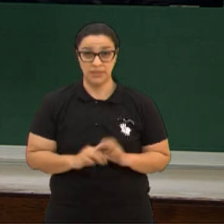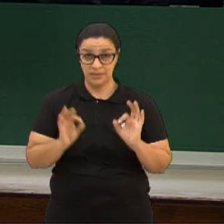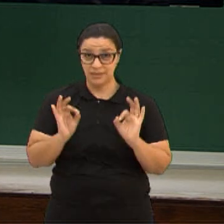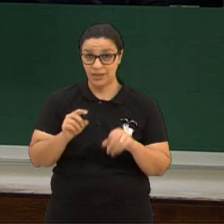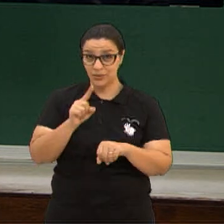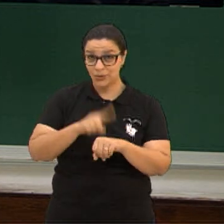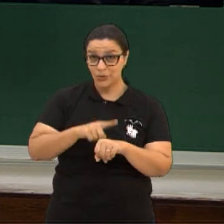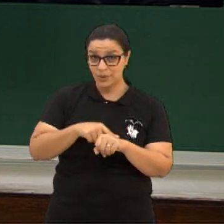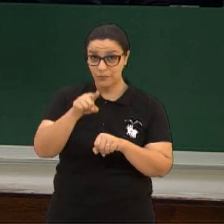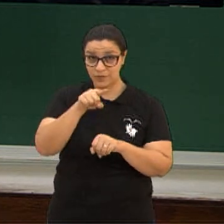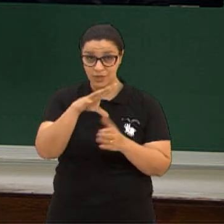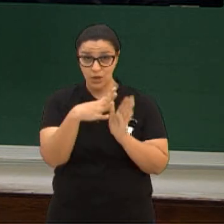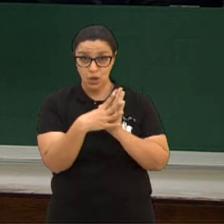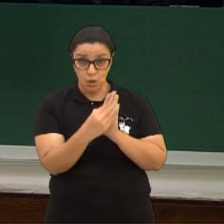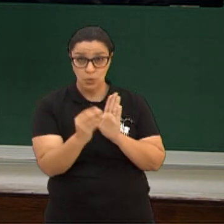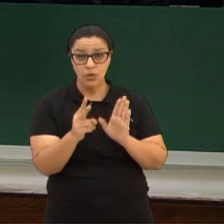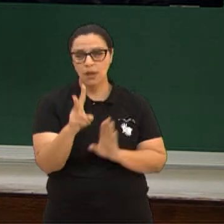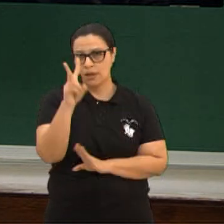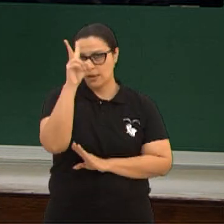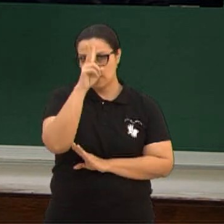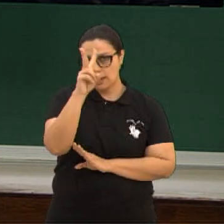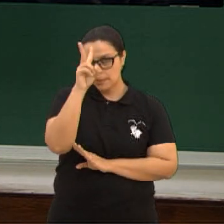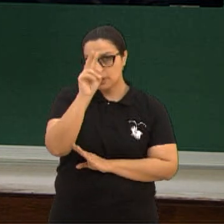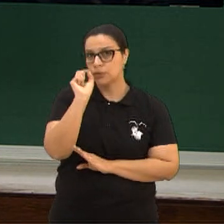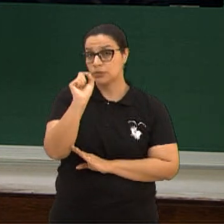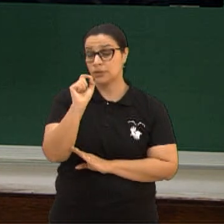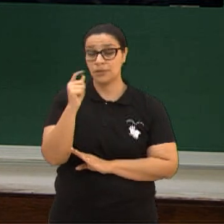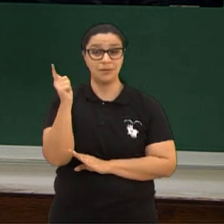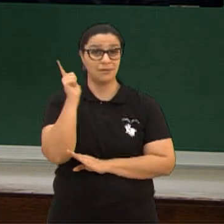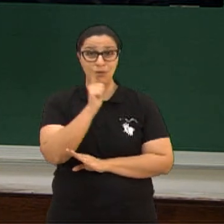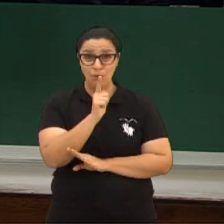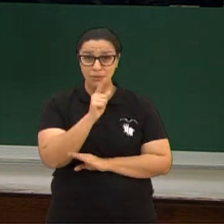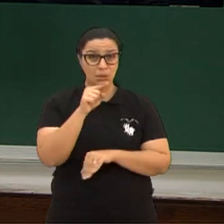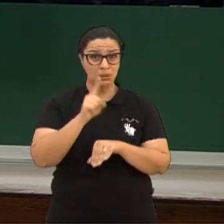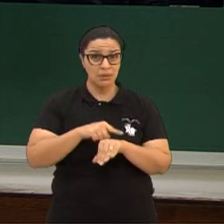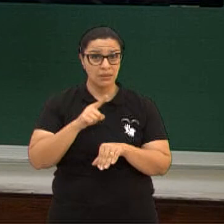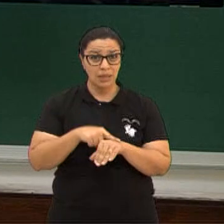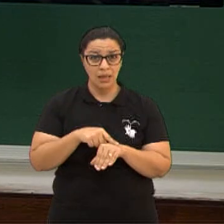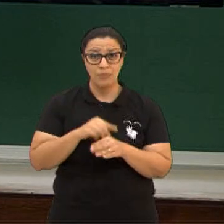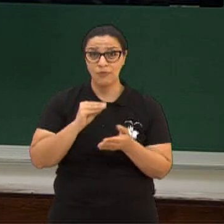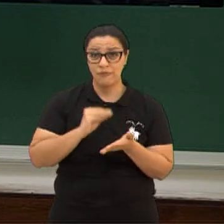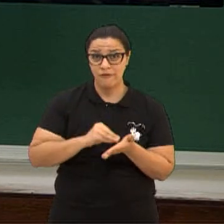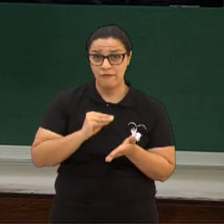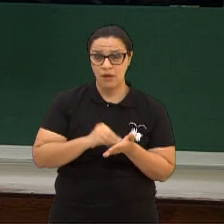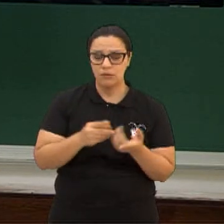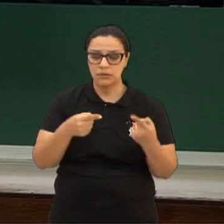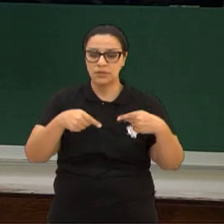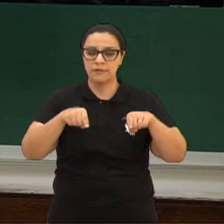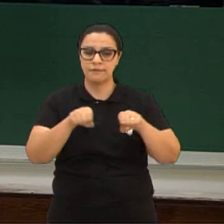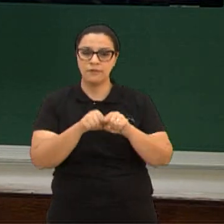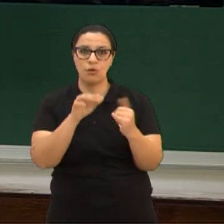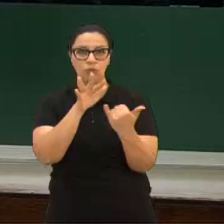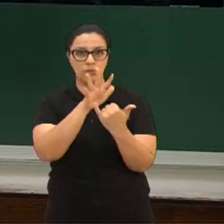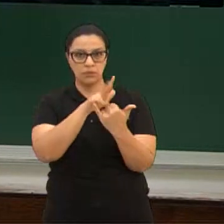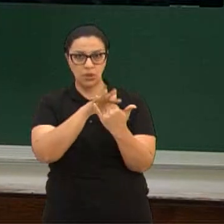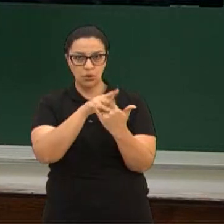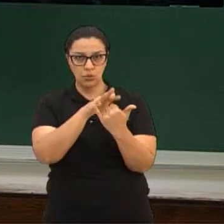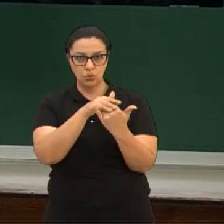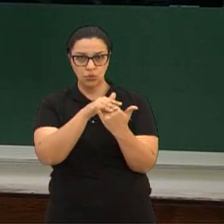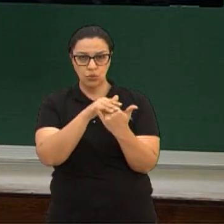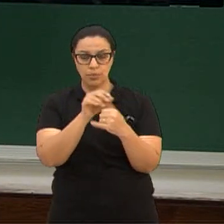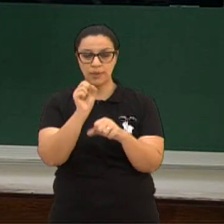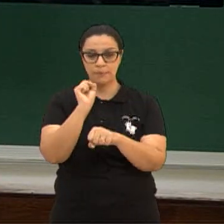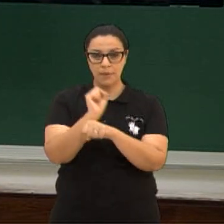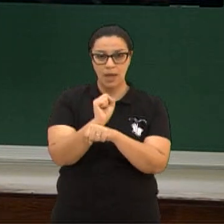Deu tempo de você copiar? Lembrando, caso não tenha dado tempo, volta depois lá no YouTube, na atividade, pausa